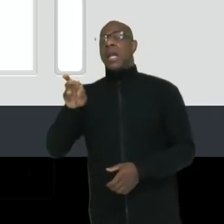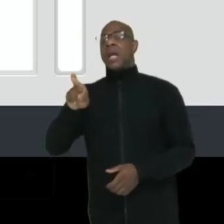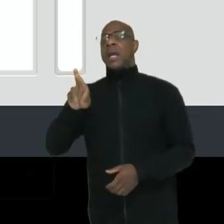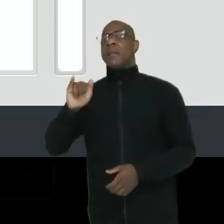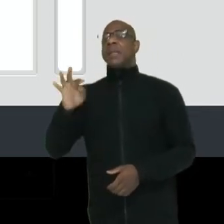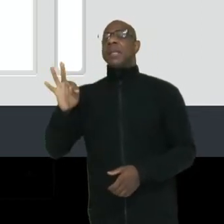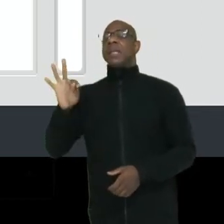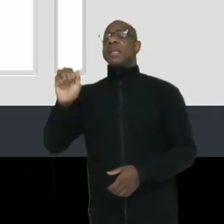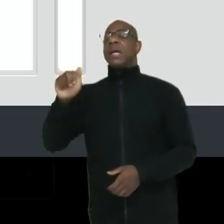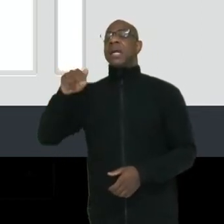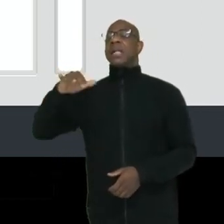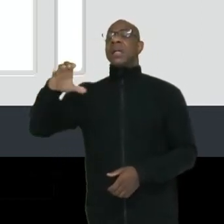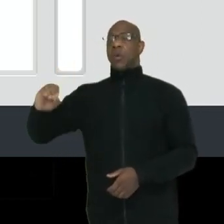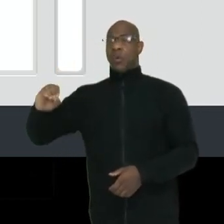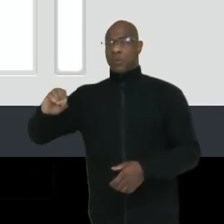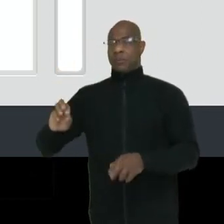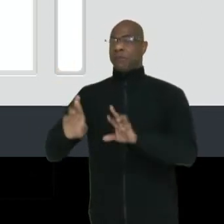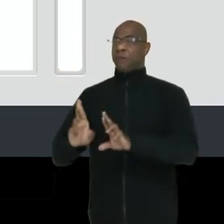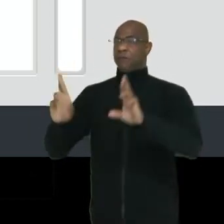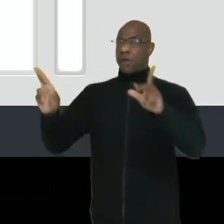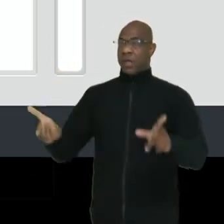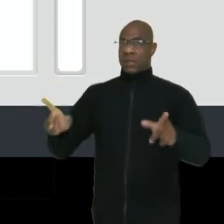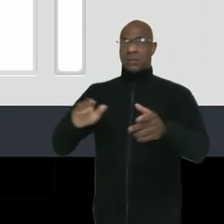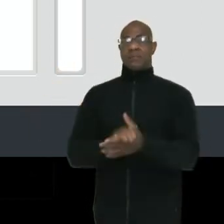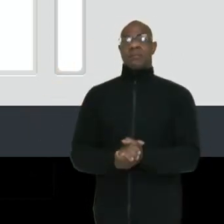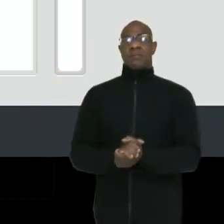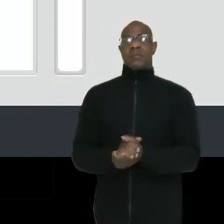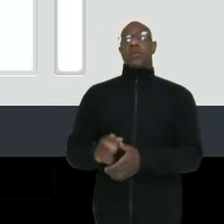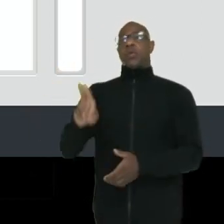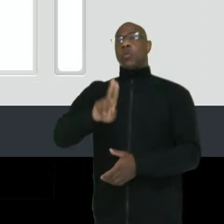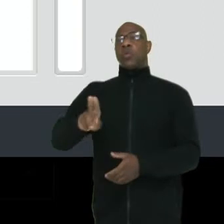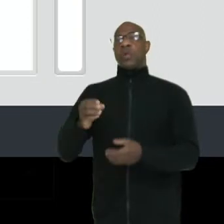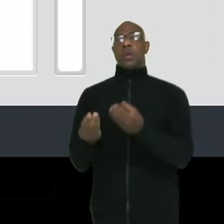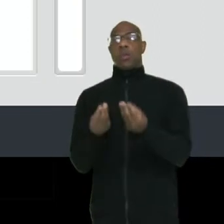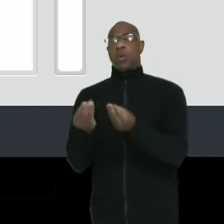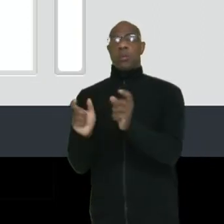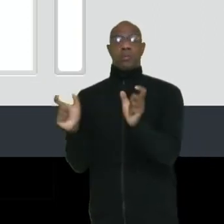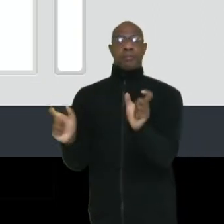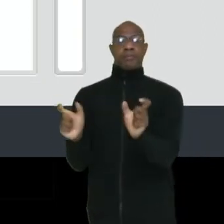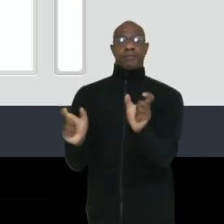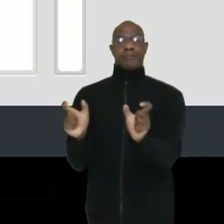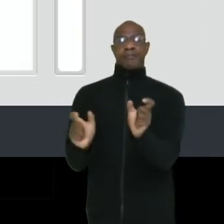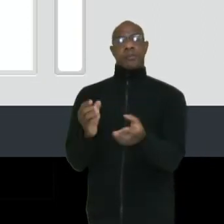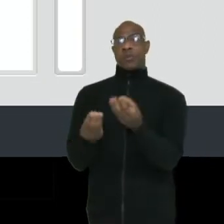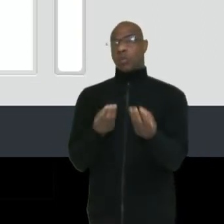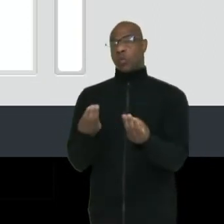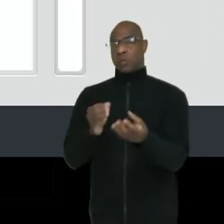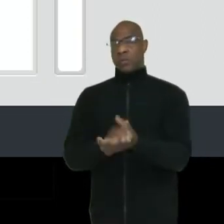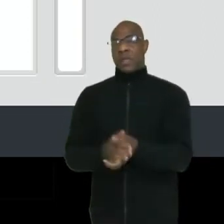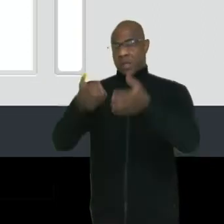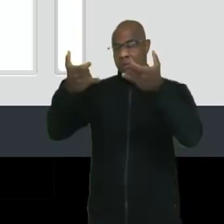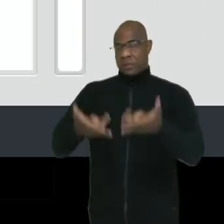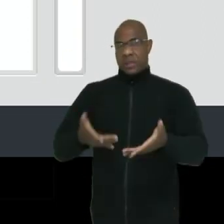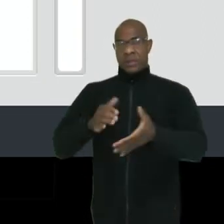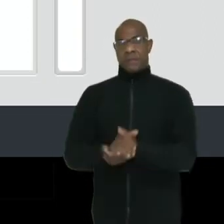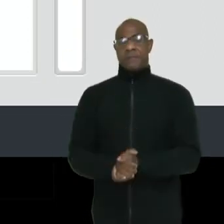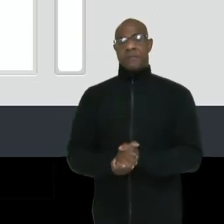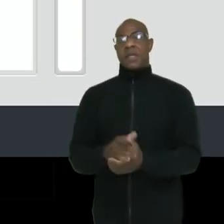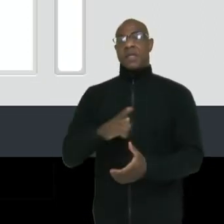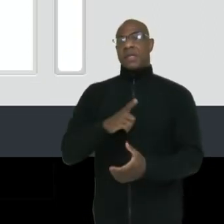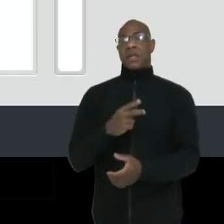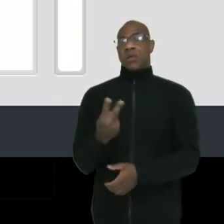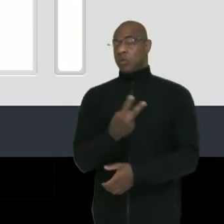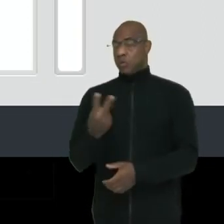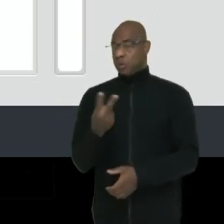usa a preposição at, o outro usa a preposição on, antes de weekend. No entanto, as duas formas